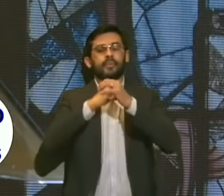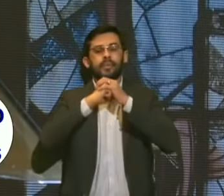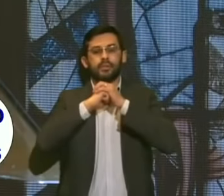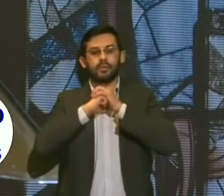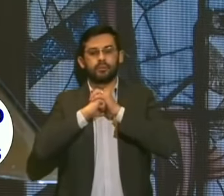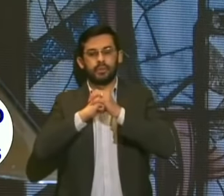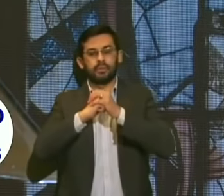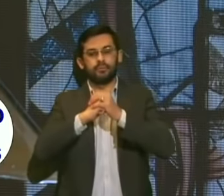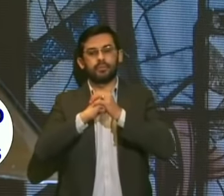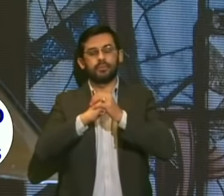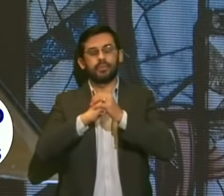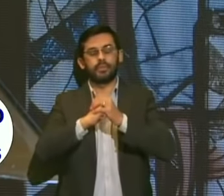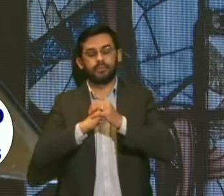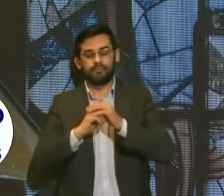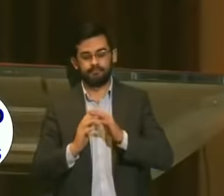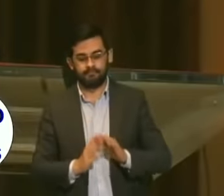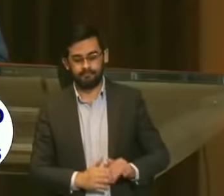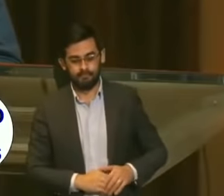e amém.